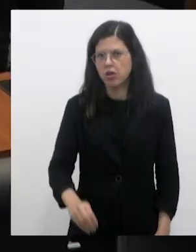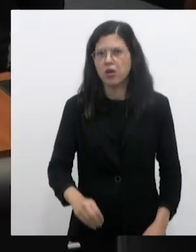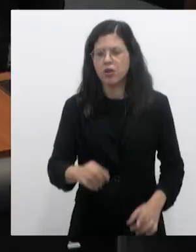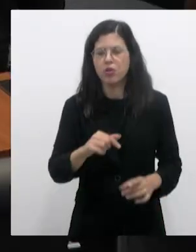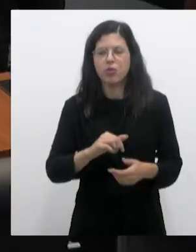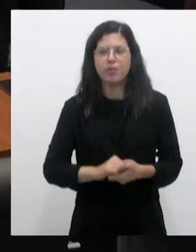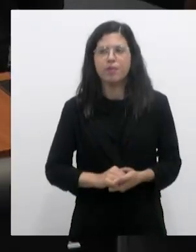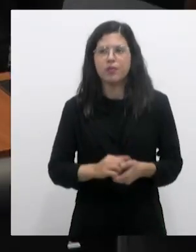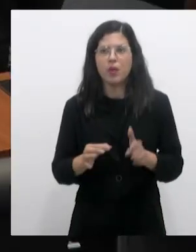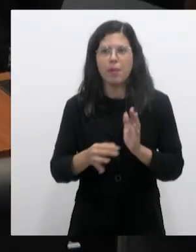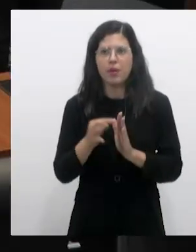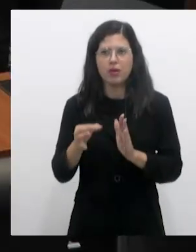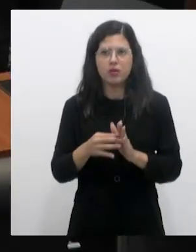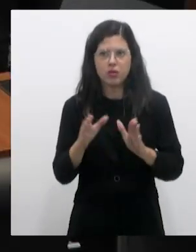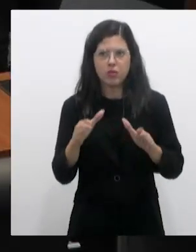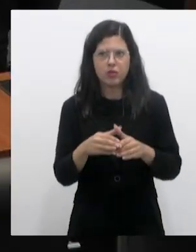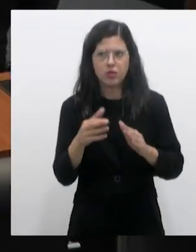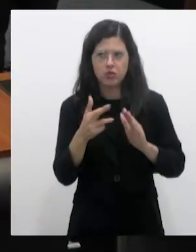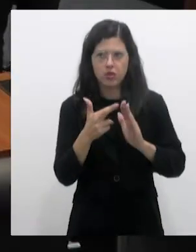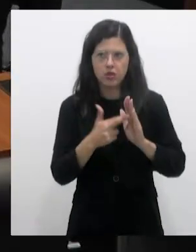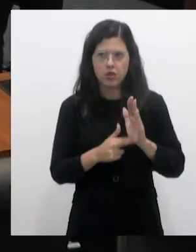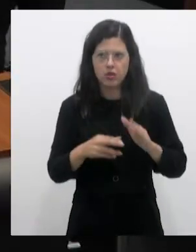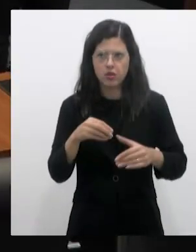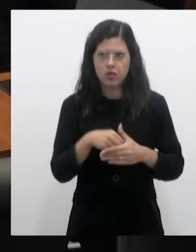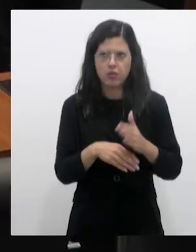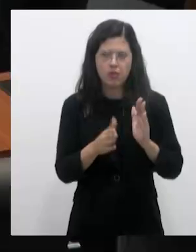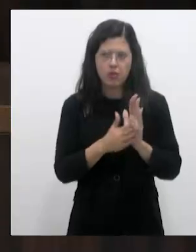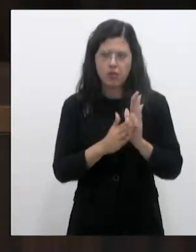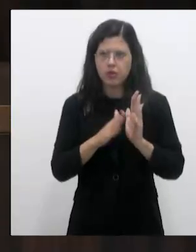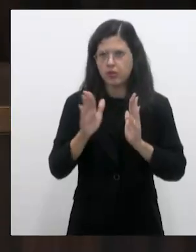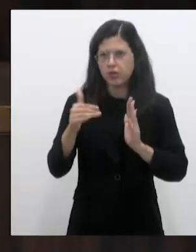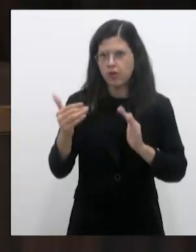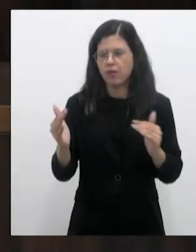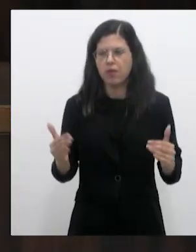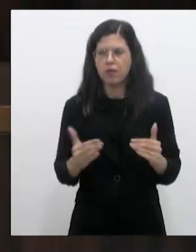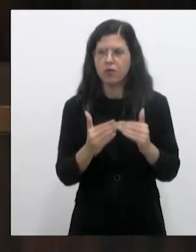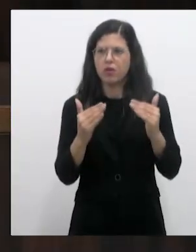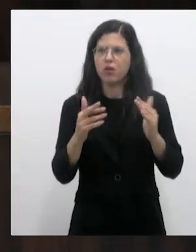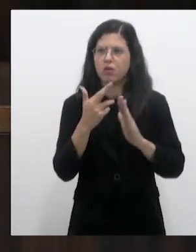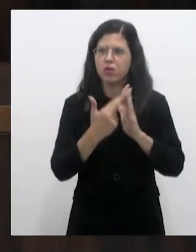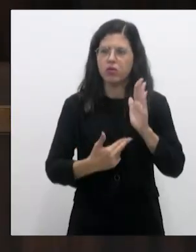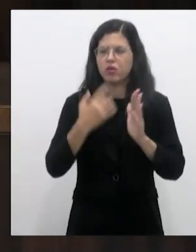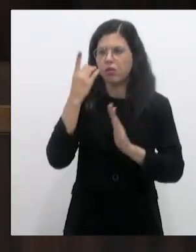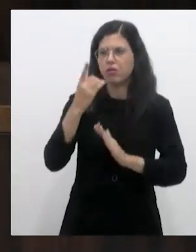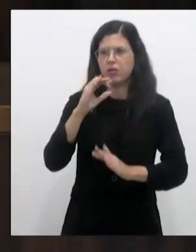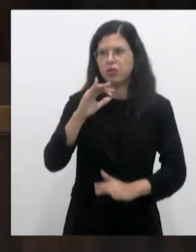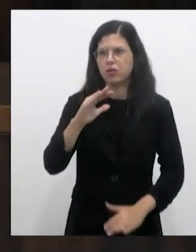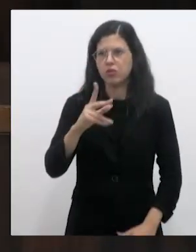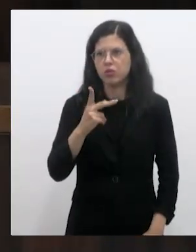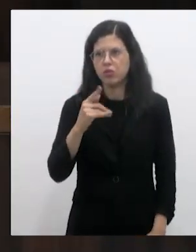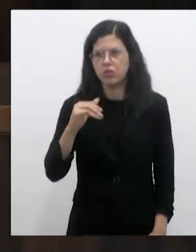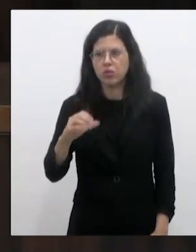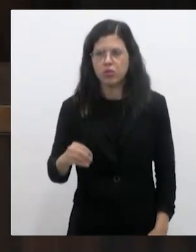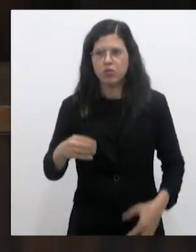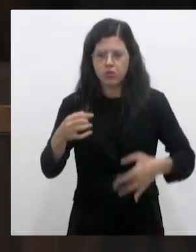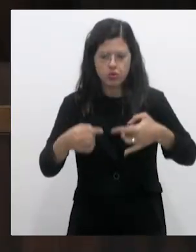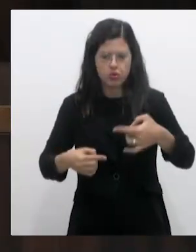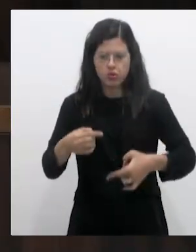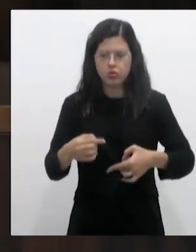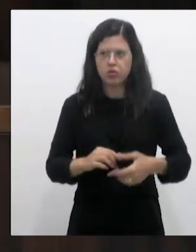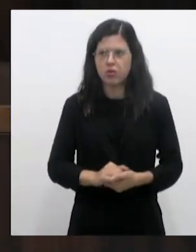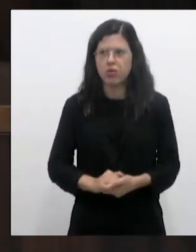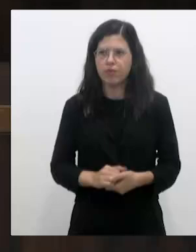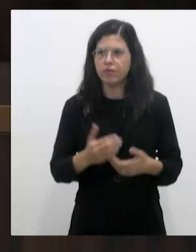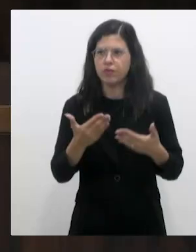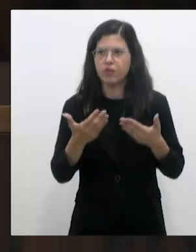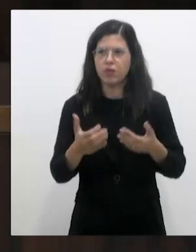Júnior. Parecer da Comissão de Normas Internas e Preposições Externas, favorável. Relator, deputado Chico Machado. Em discussão.